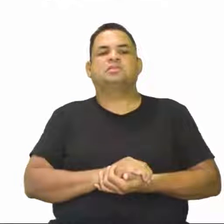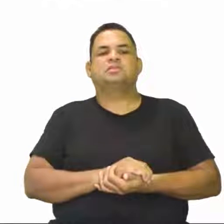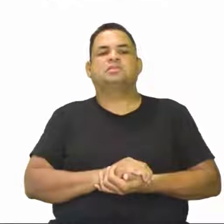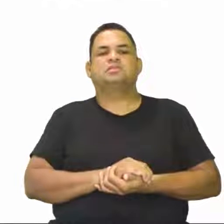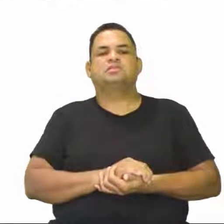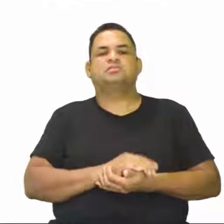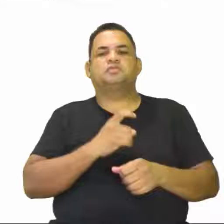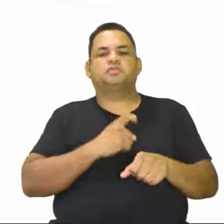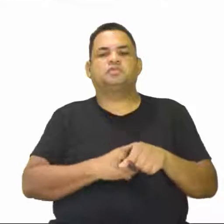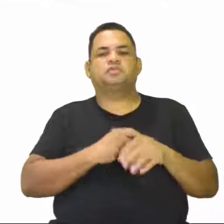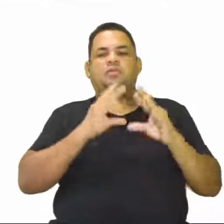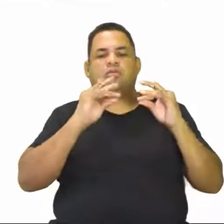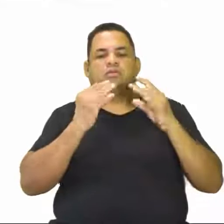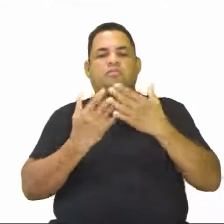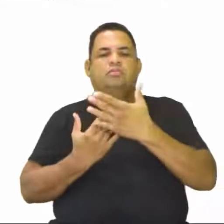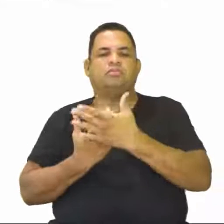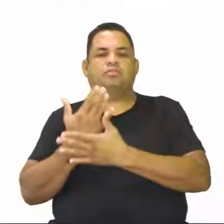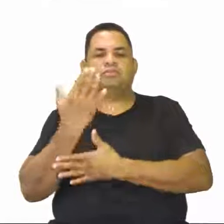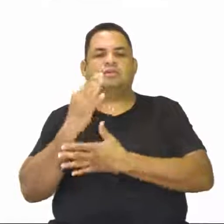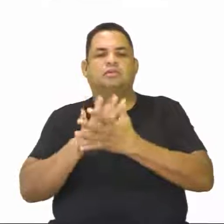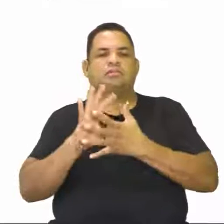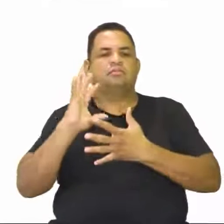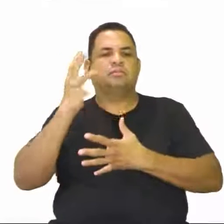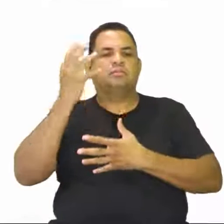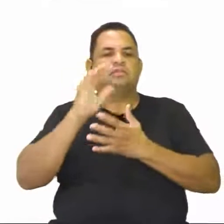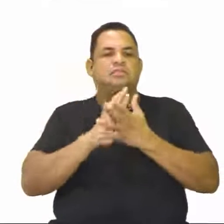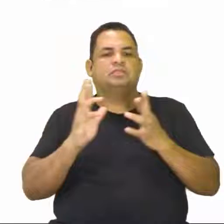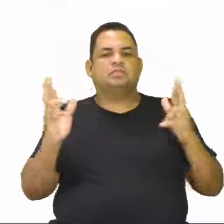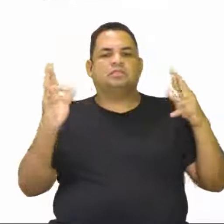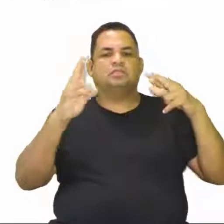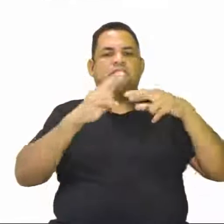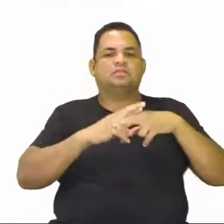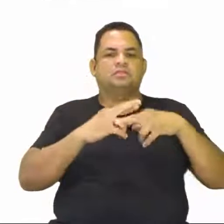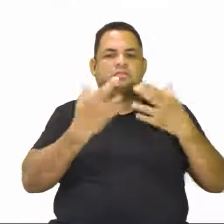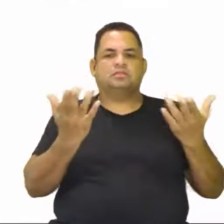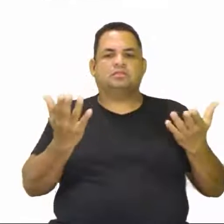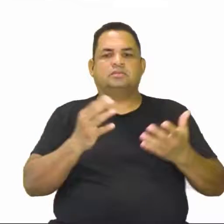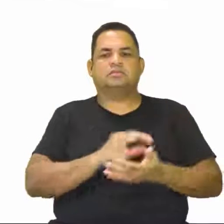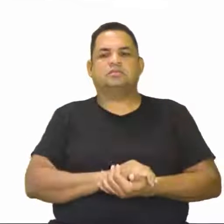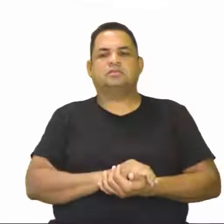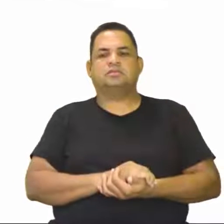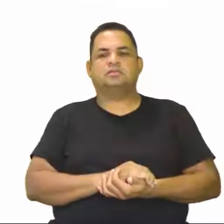sólido, líquido ou gasoso, capaz de reagir com o